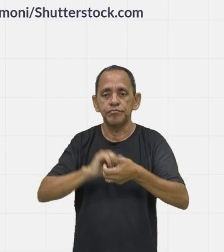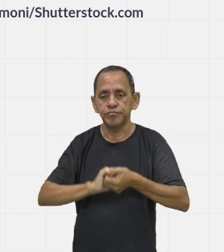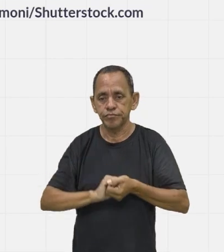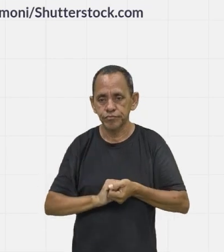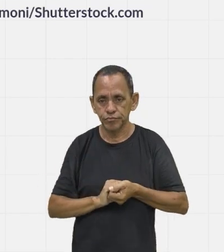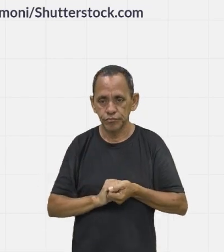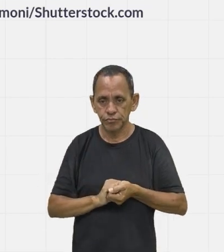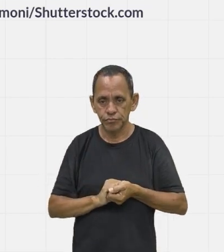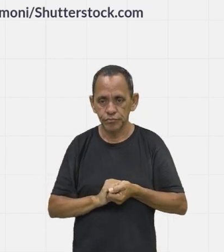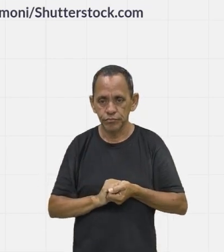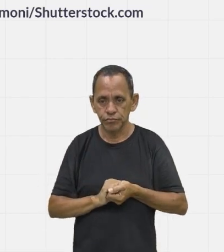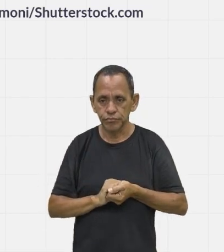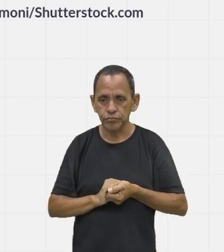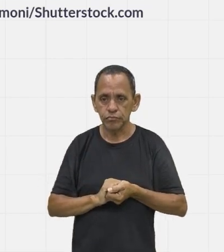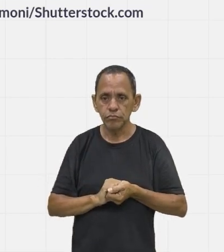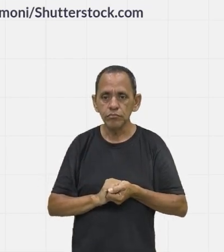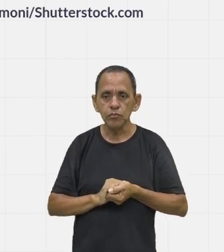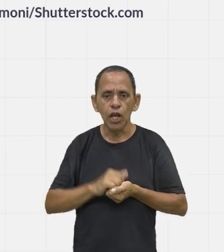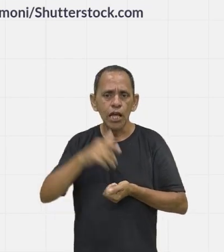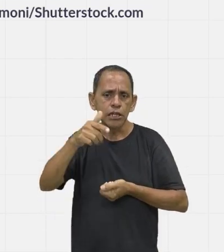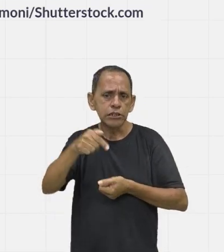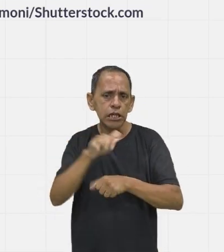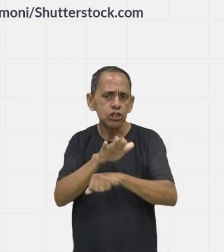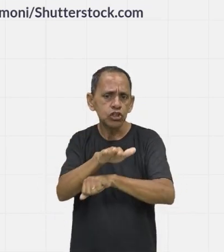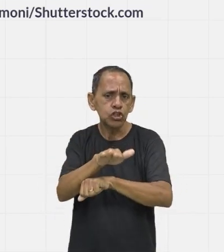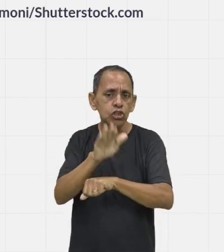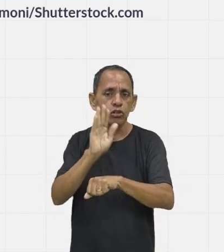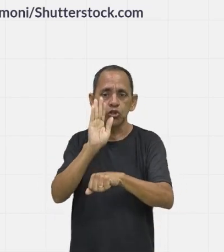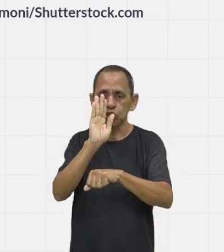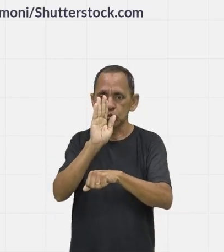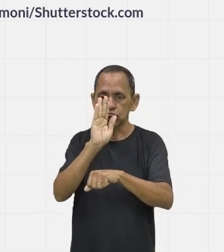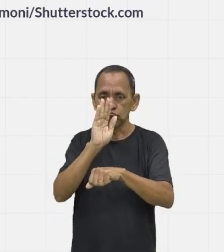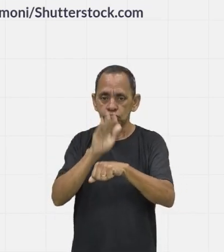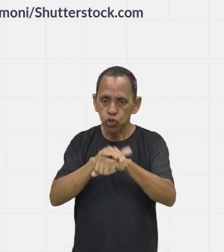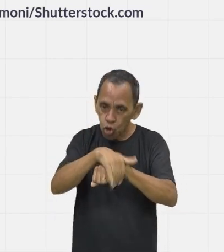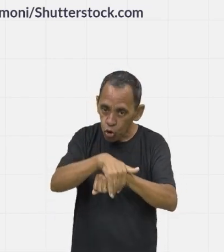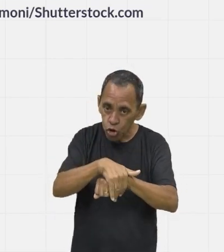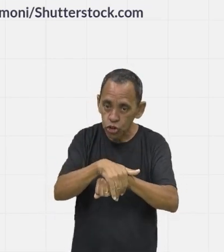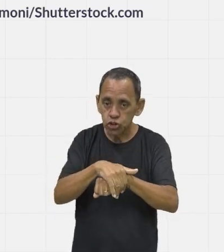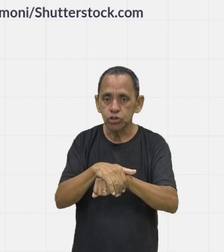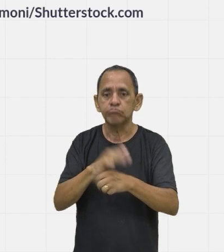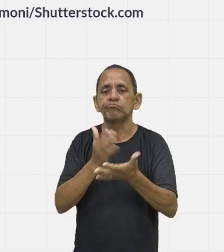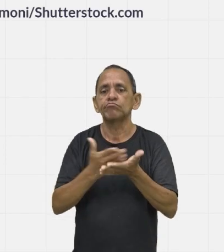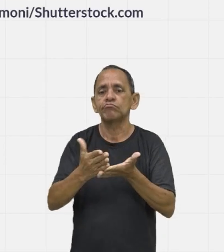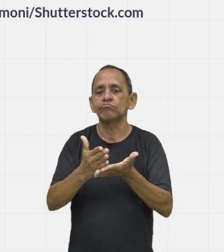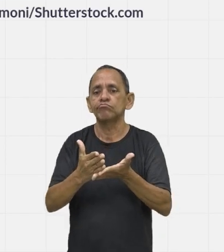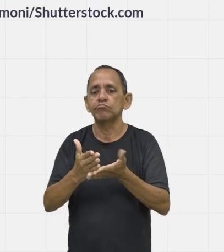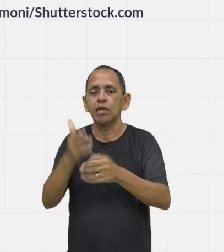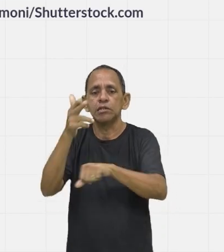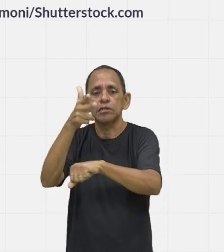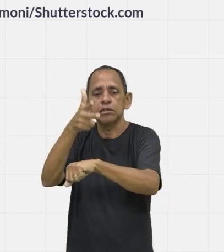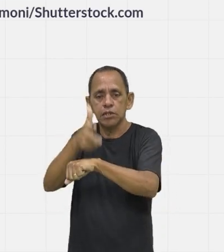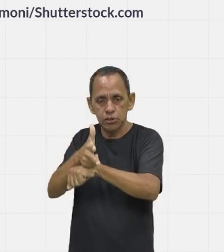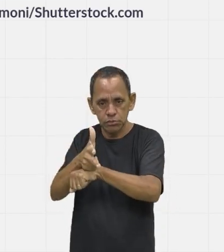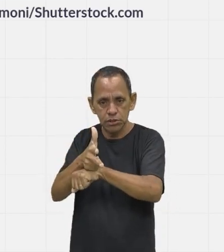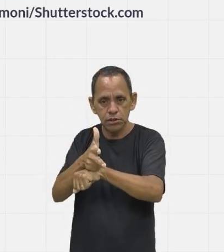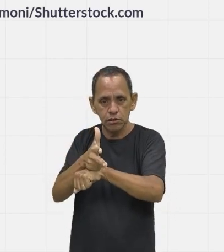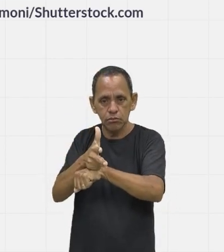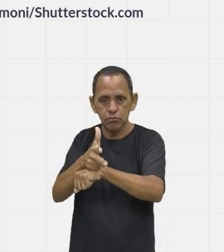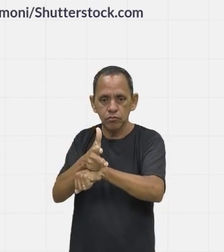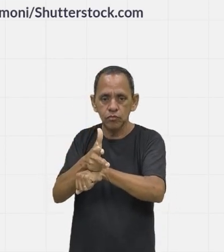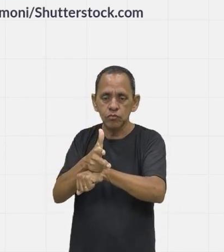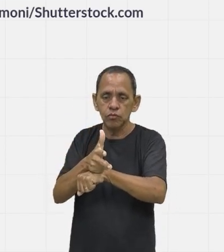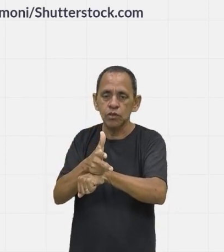Às 19 horas é o início já da aula com transmissão, tá bom? Às 21h30